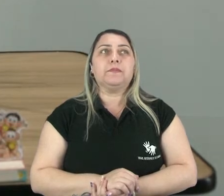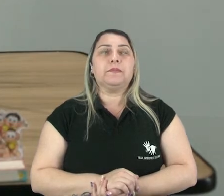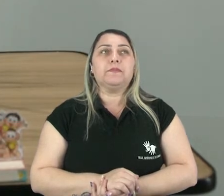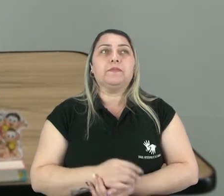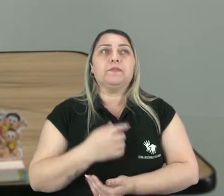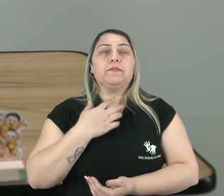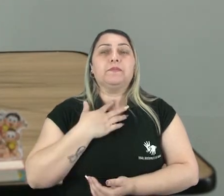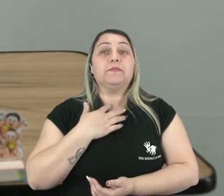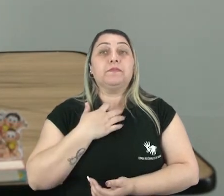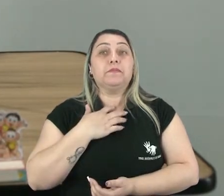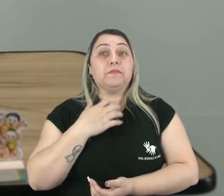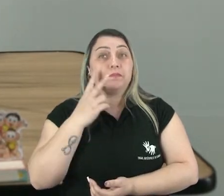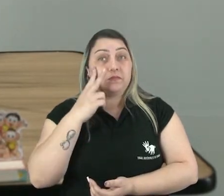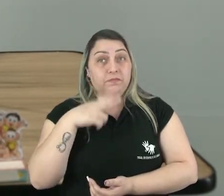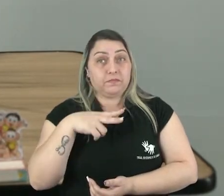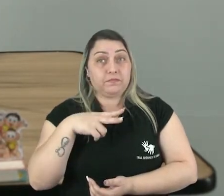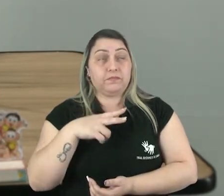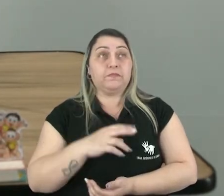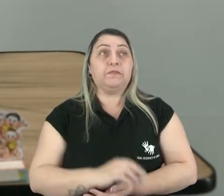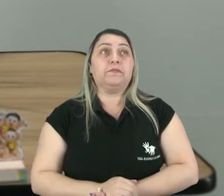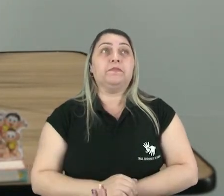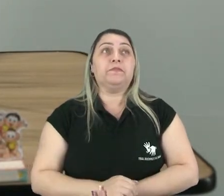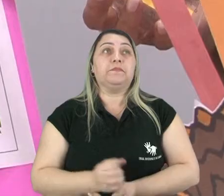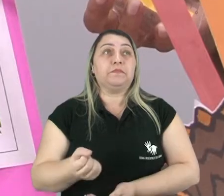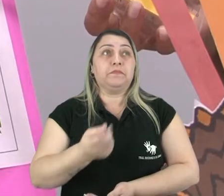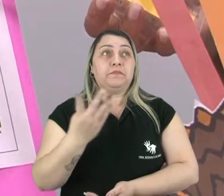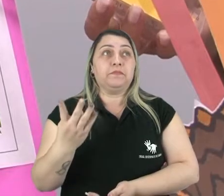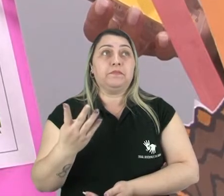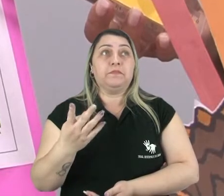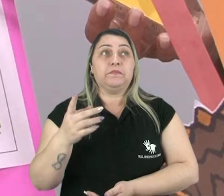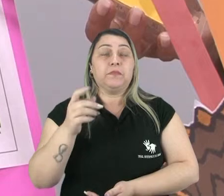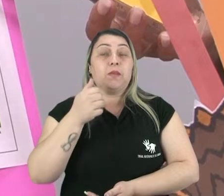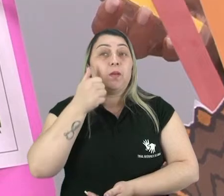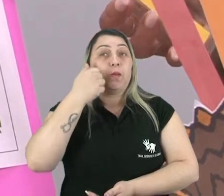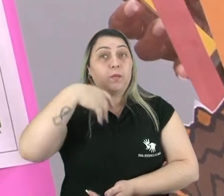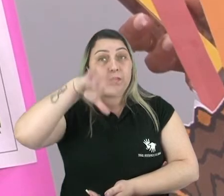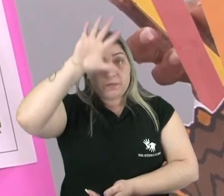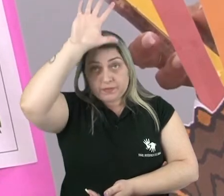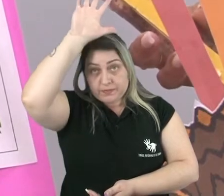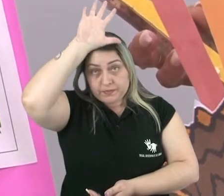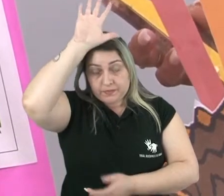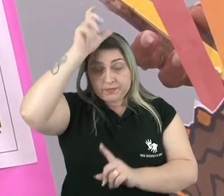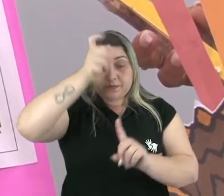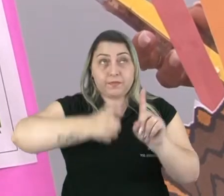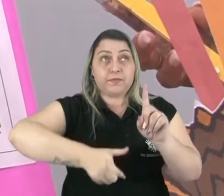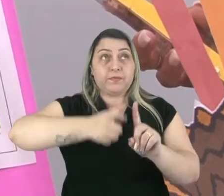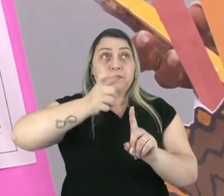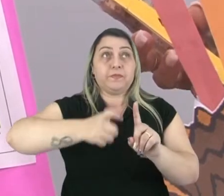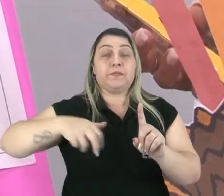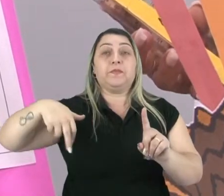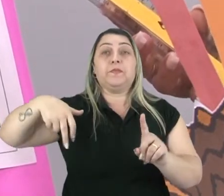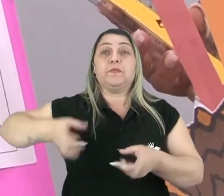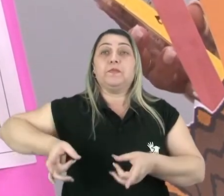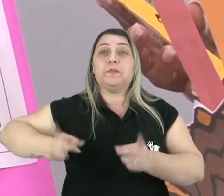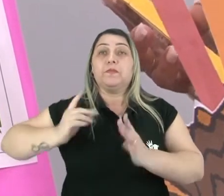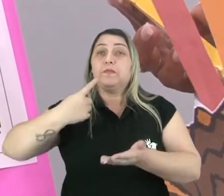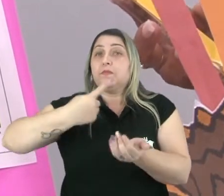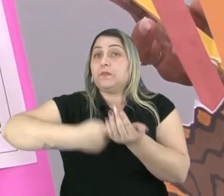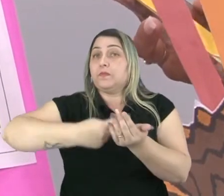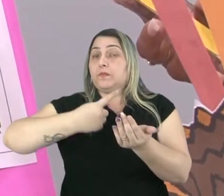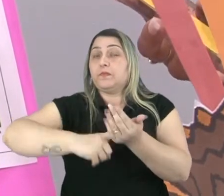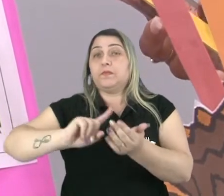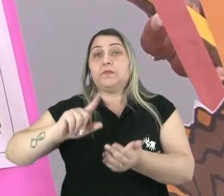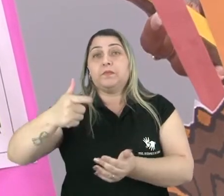história? Vamos lá, quantos? O Cebolinha é um personagem, o vendedor de cachorro-quente